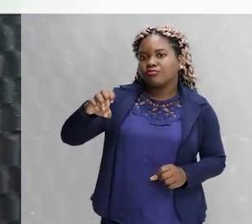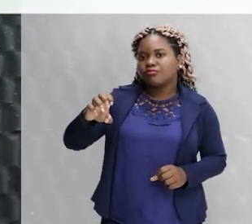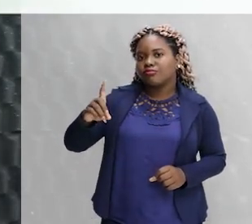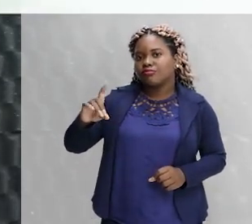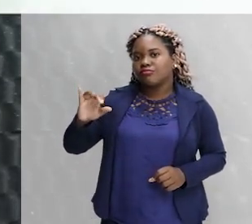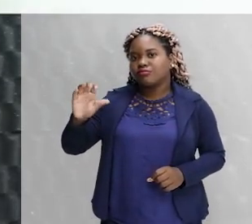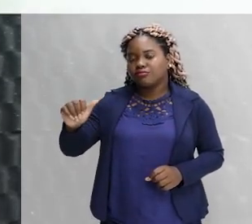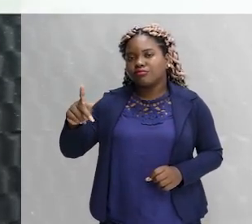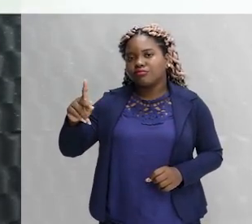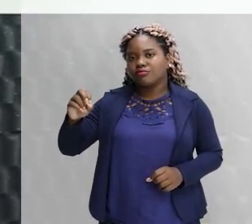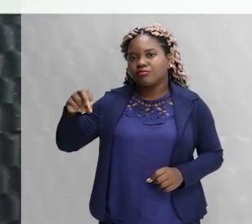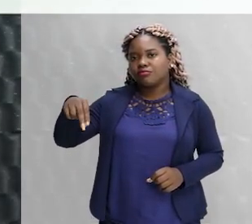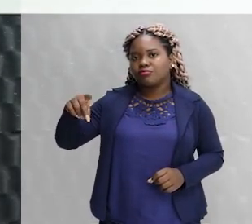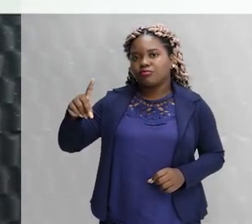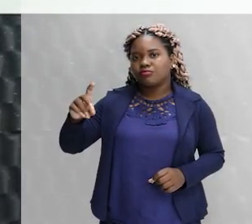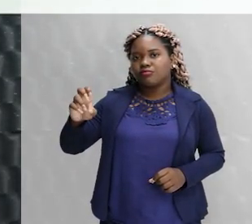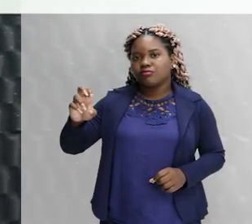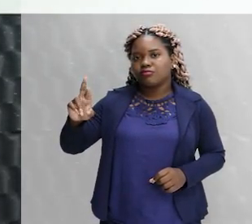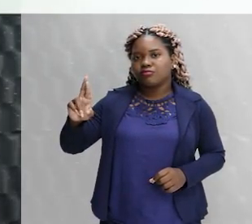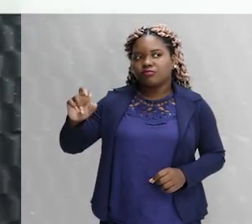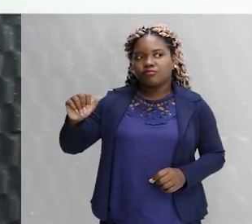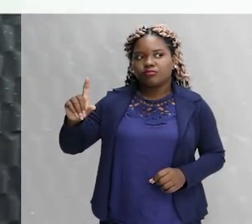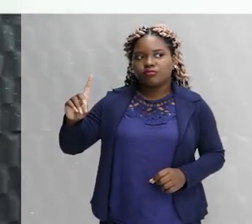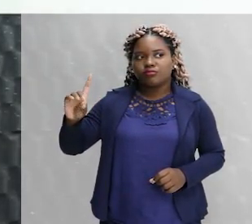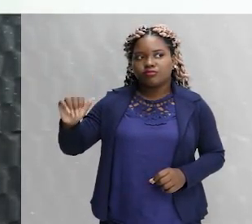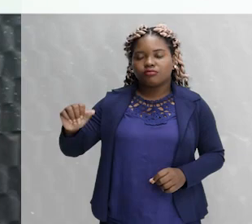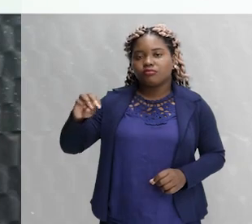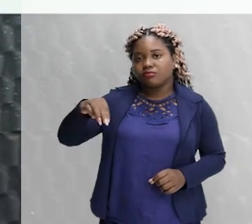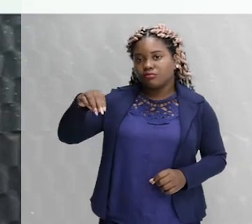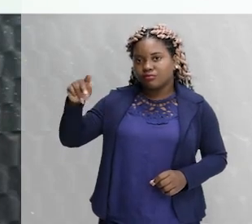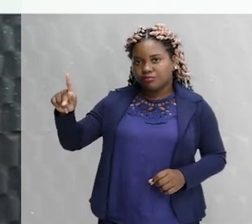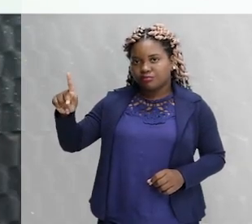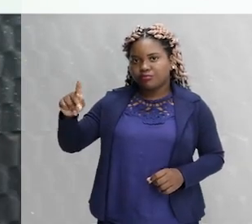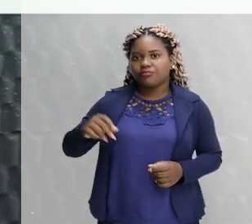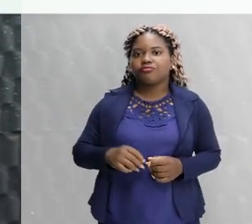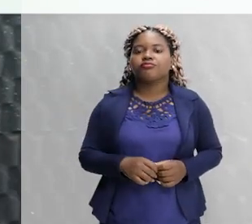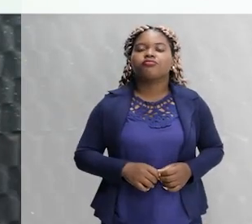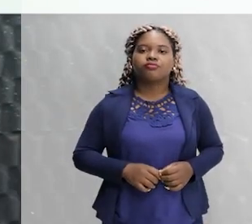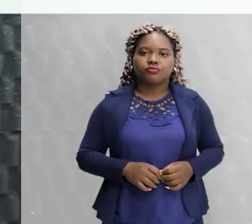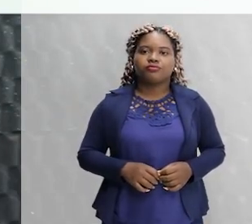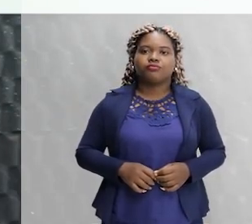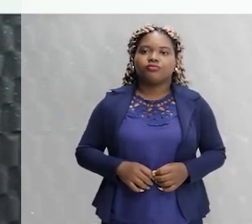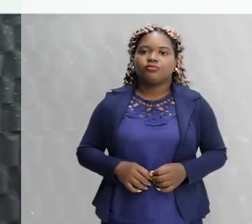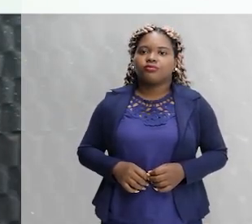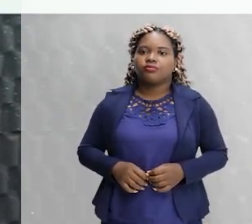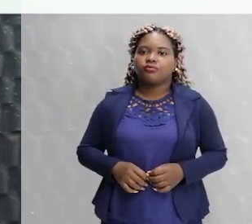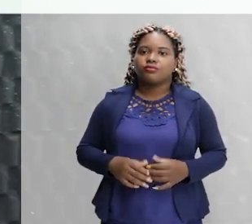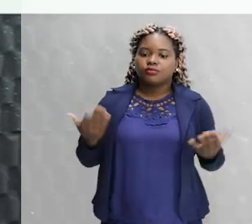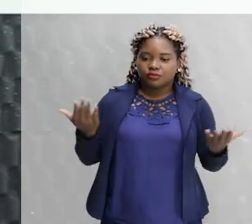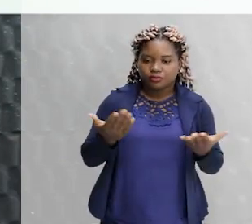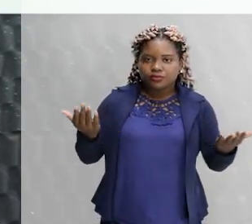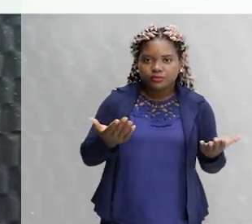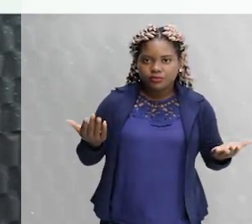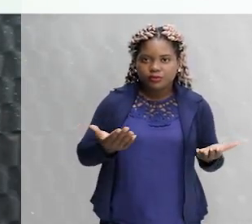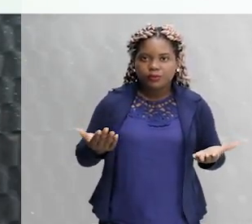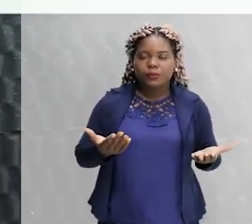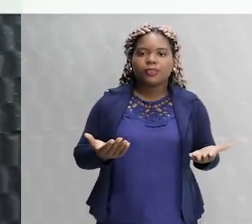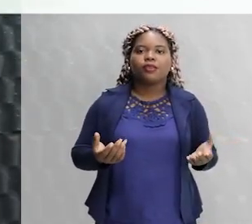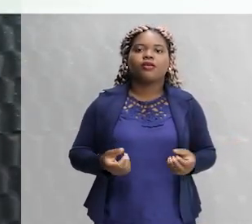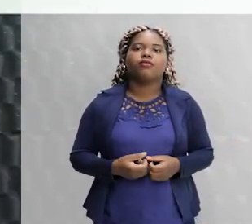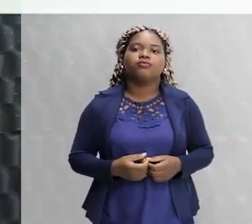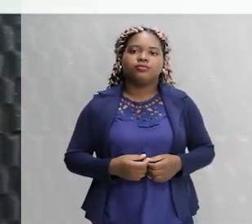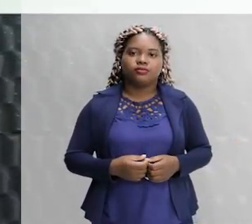média ponderada. Olha, vamos resolver agora o nossa situação inicial da aula. Tá? Nossa situação,